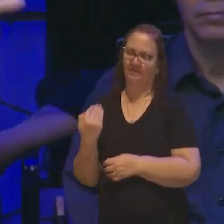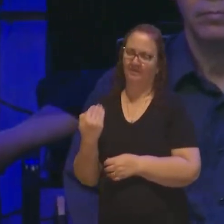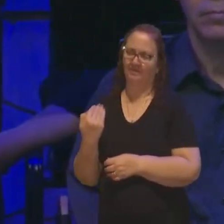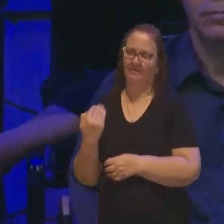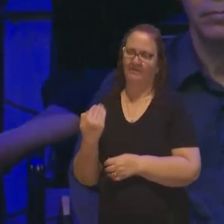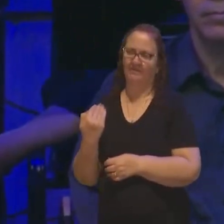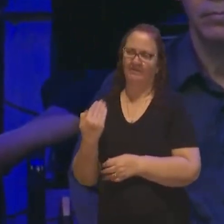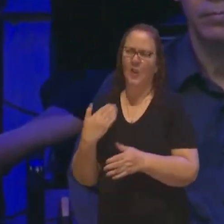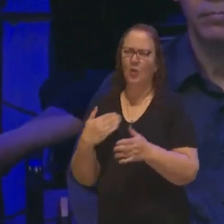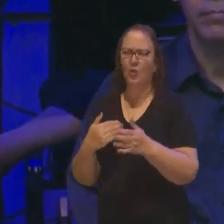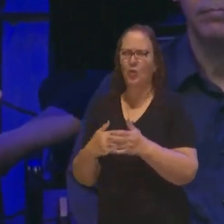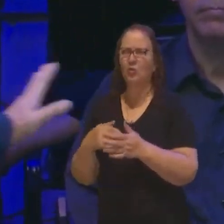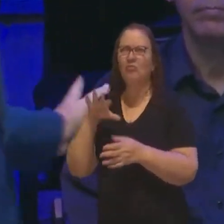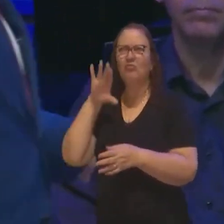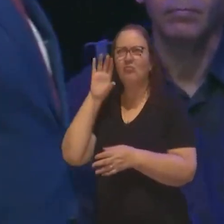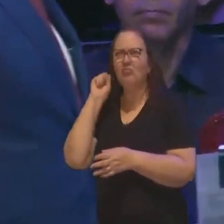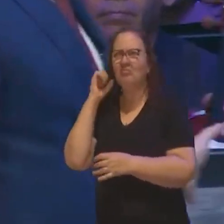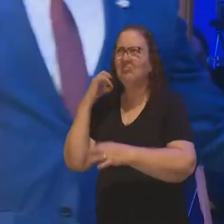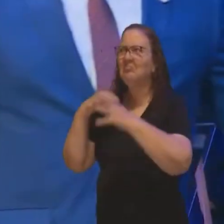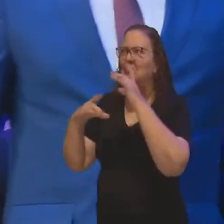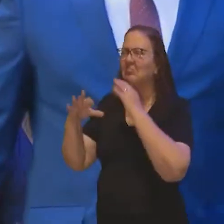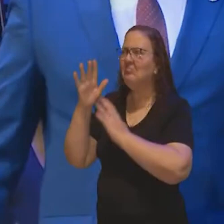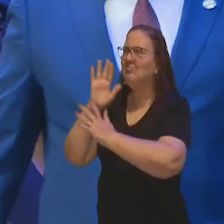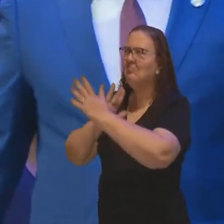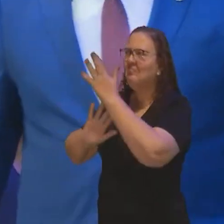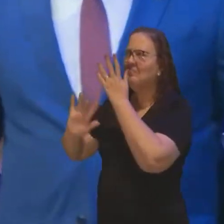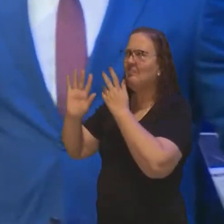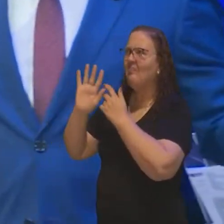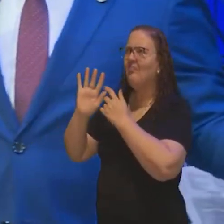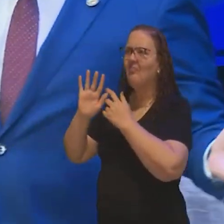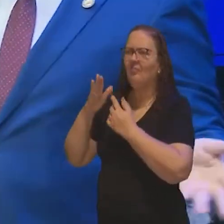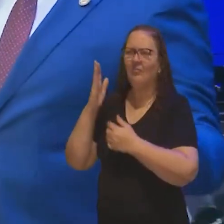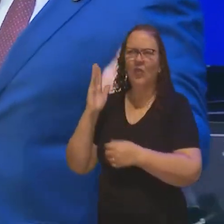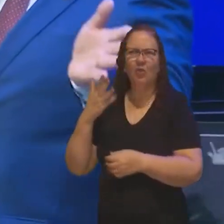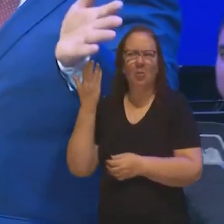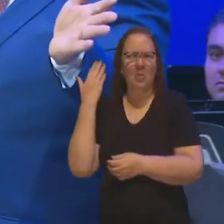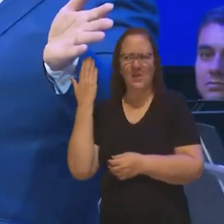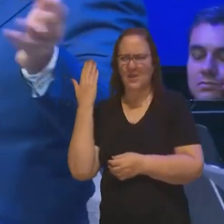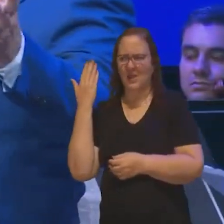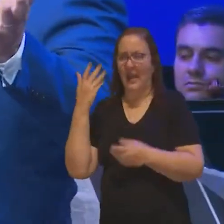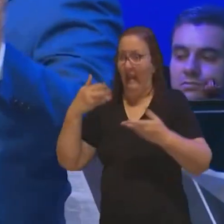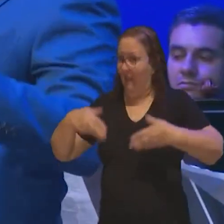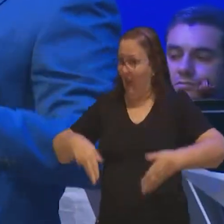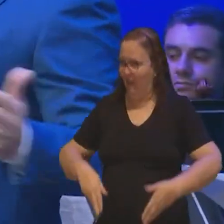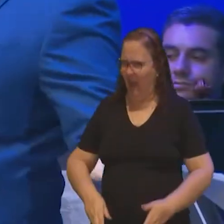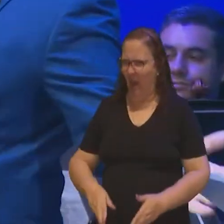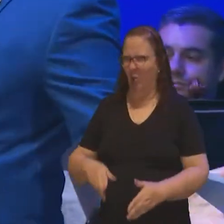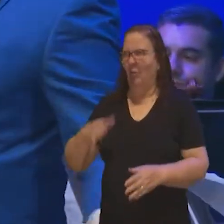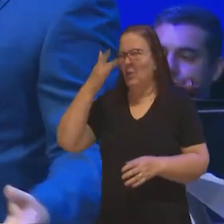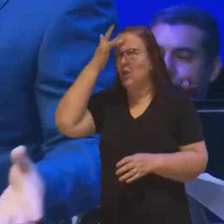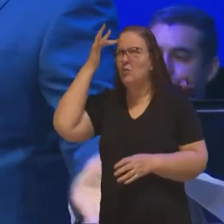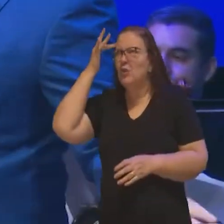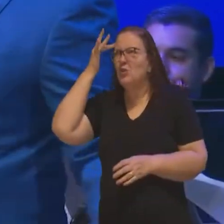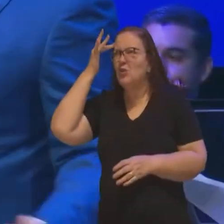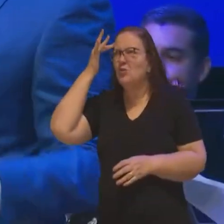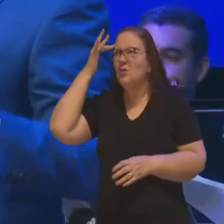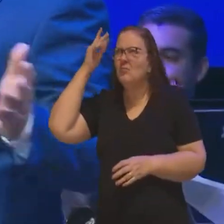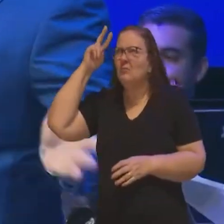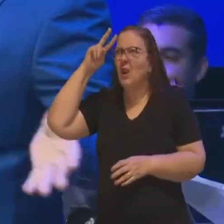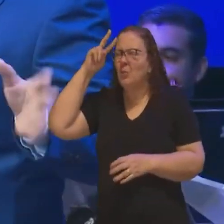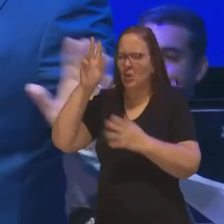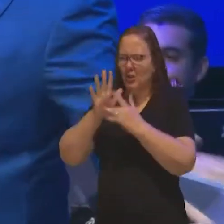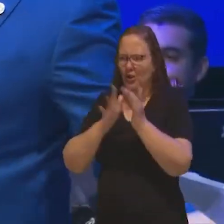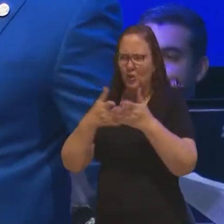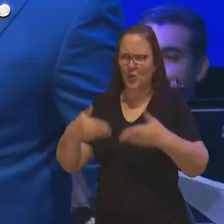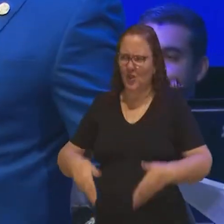Tudo isso que nós ouvimos aqui havia passado. Ninguém lembrava mais do Natal. Ah, que bacana, o menino Jesus ali na manjedoura. Que coisa